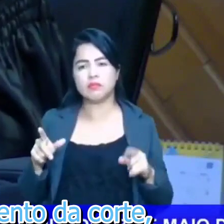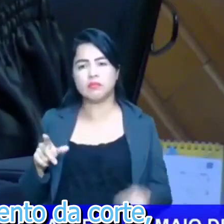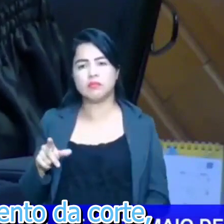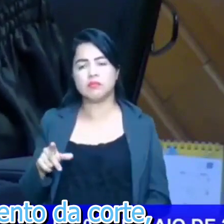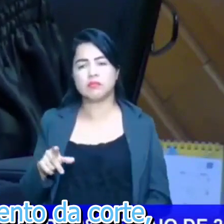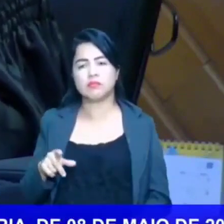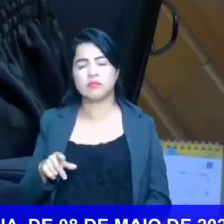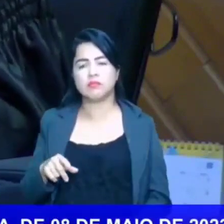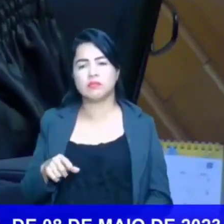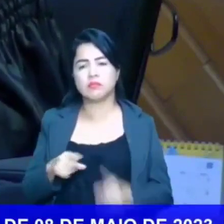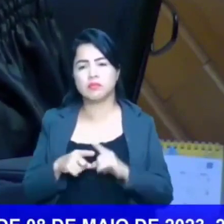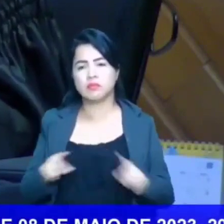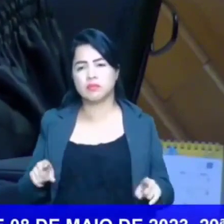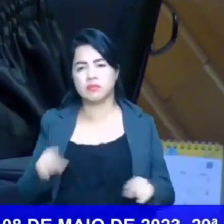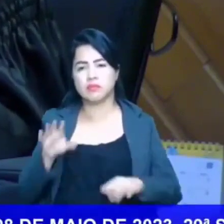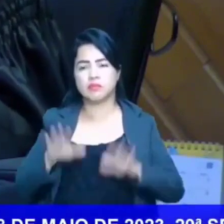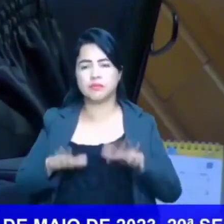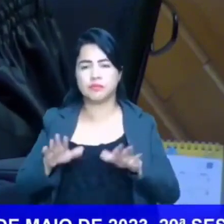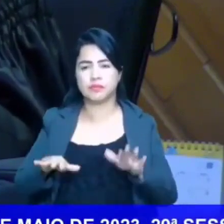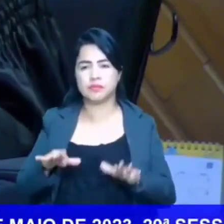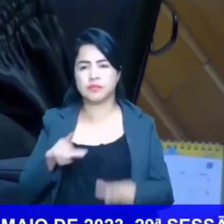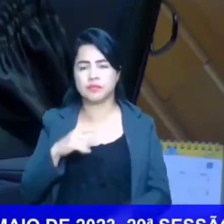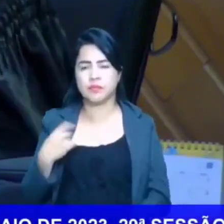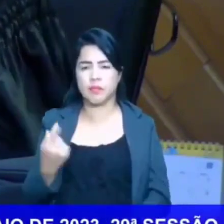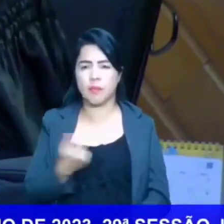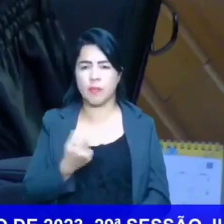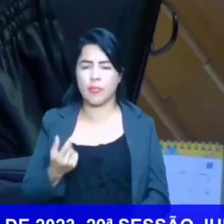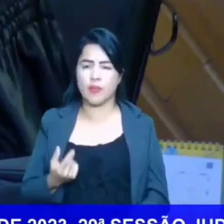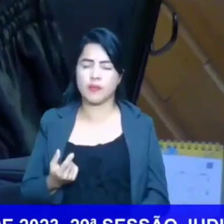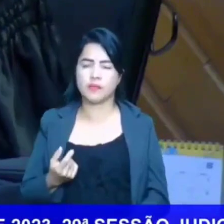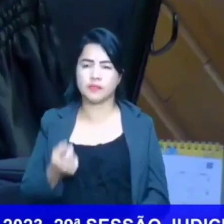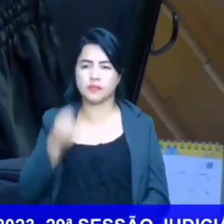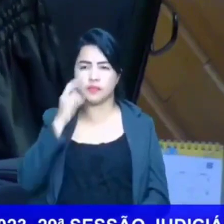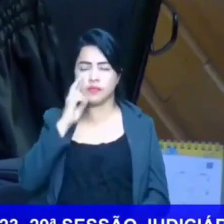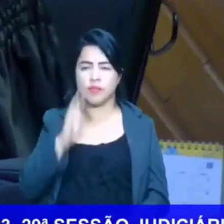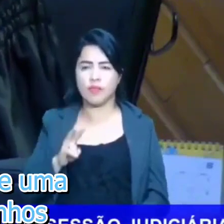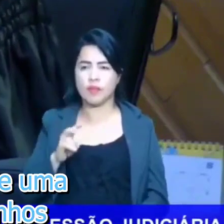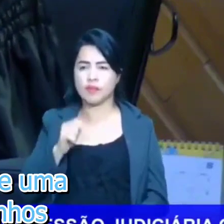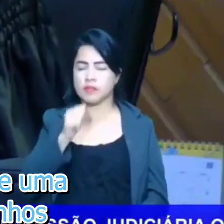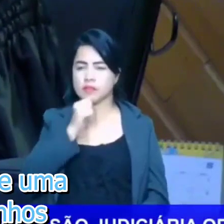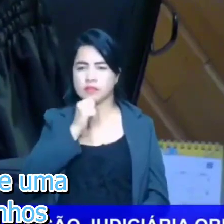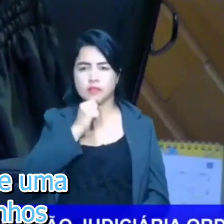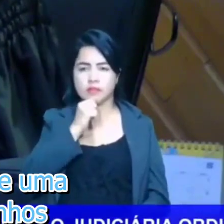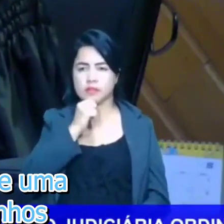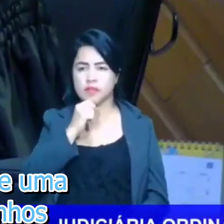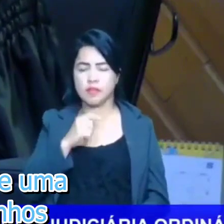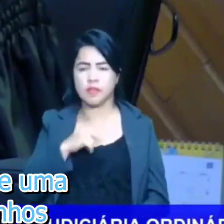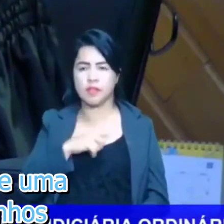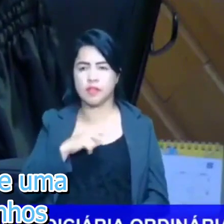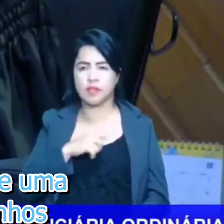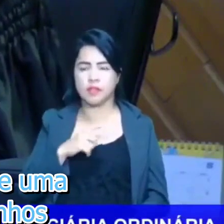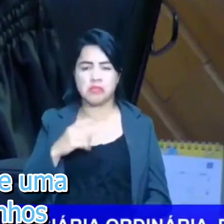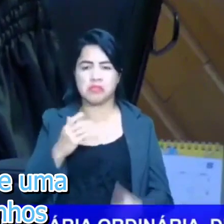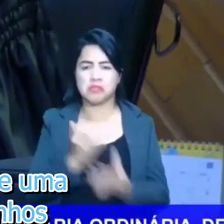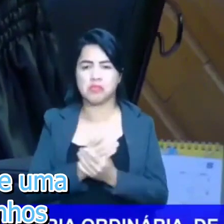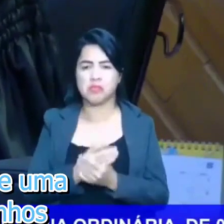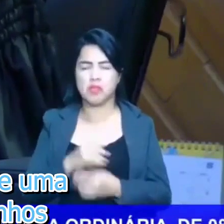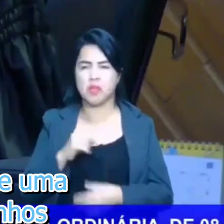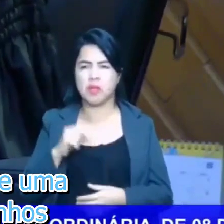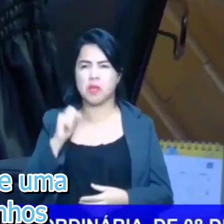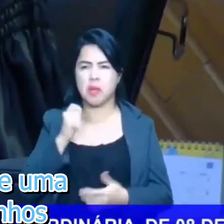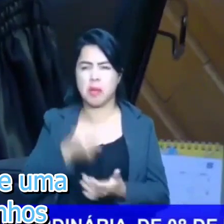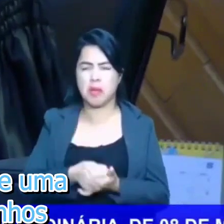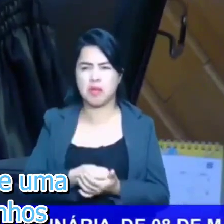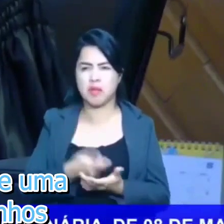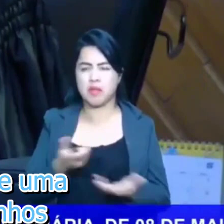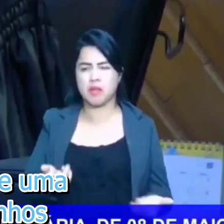Corte, mas, muitas vezes, quando a gente acabou não aplicando alguma punição, nem que fosse uma multa